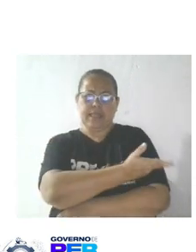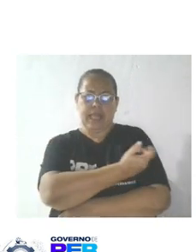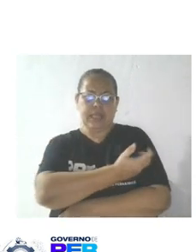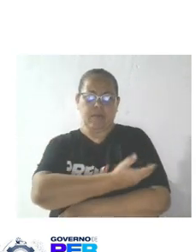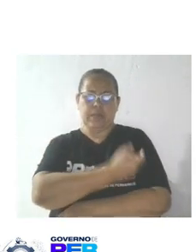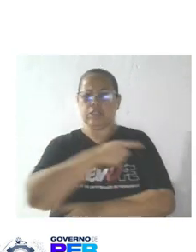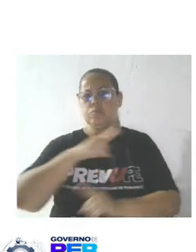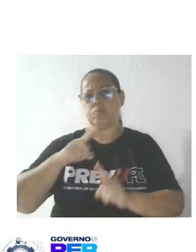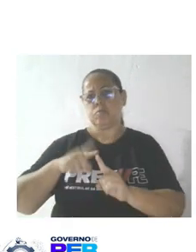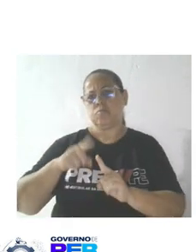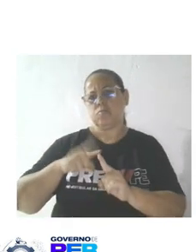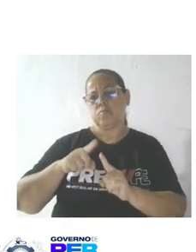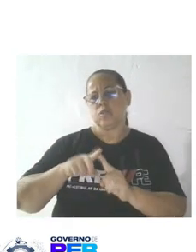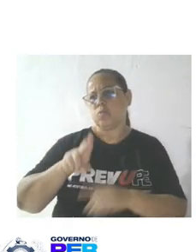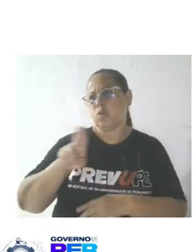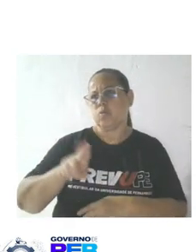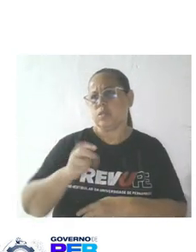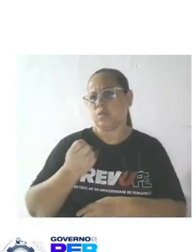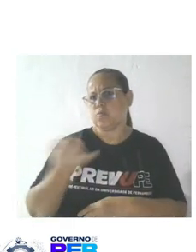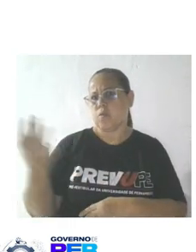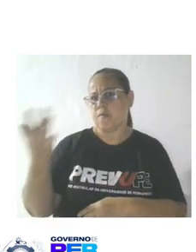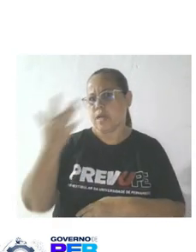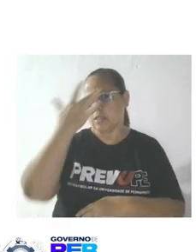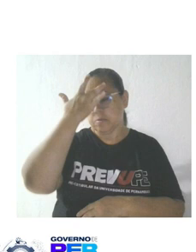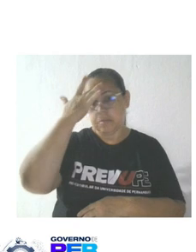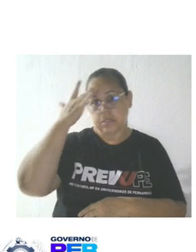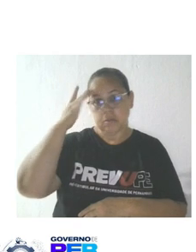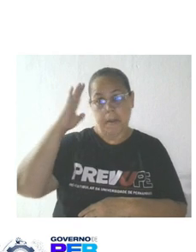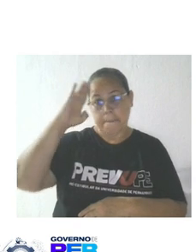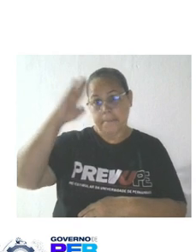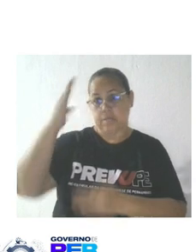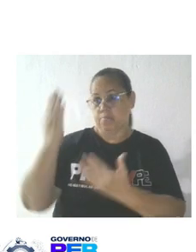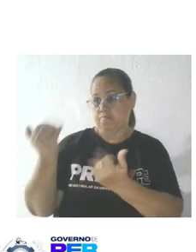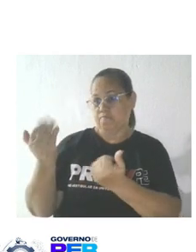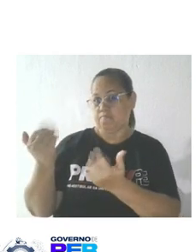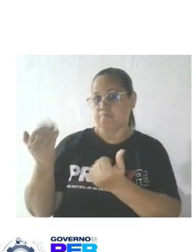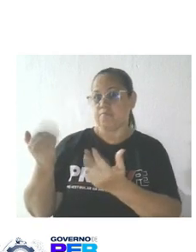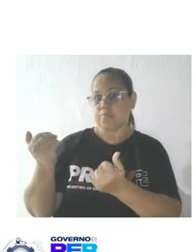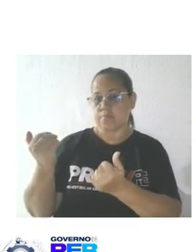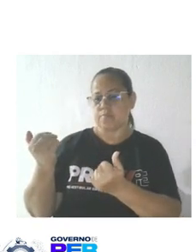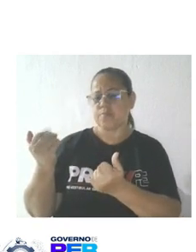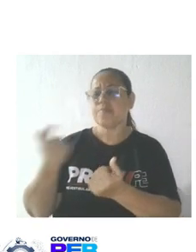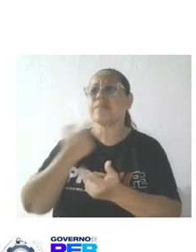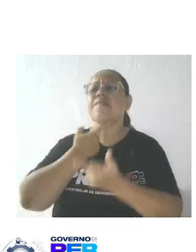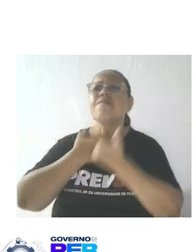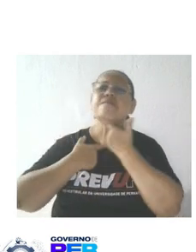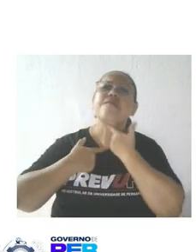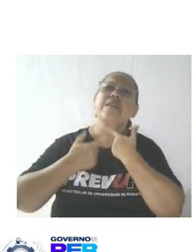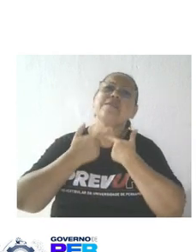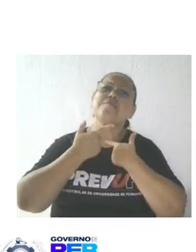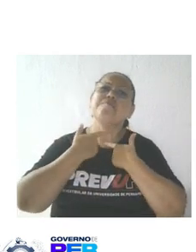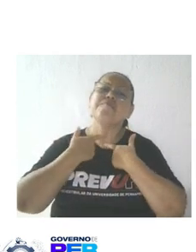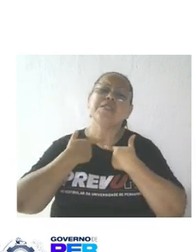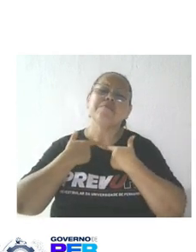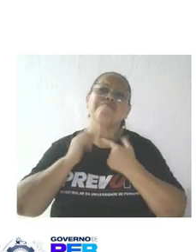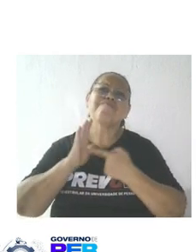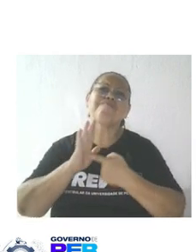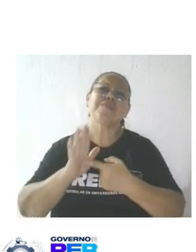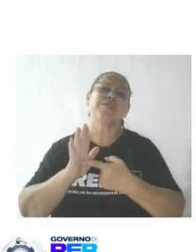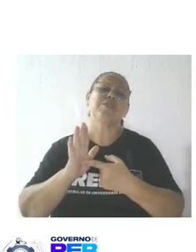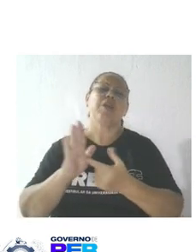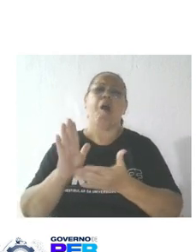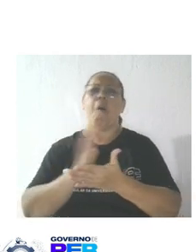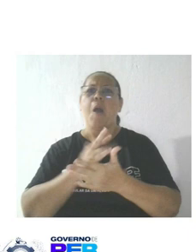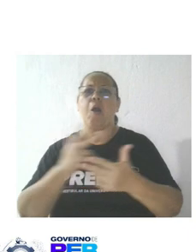tipo de recurso utilizado por muitas pessoas, em especial jovens, que querem eternizar algo ou alguém em seu corpo.